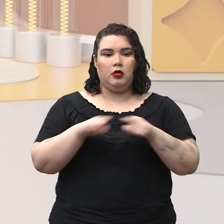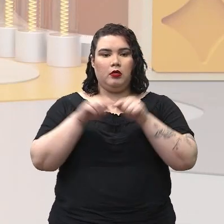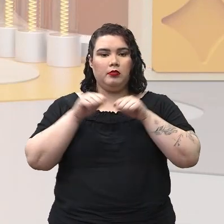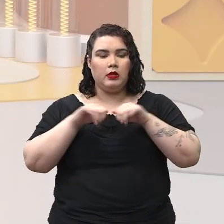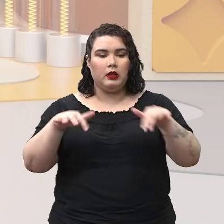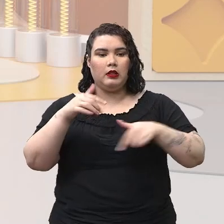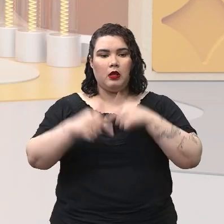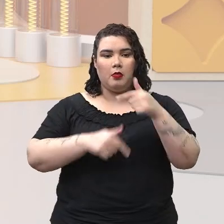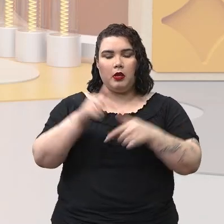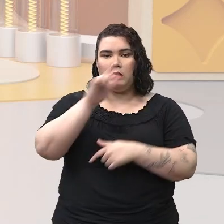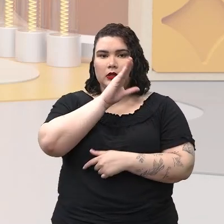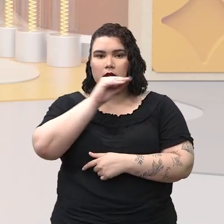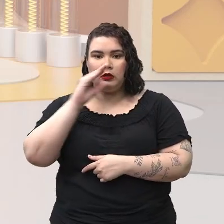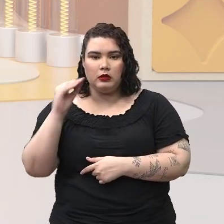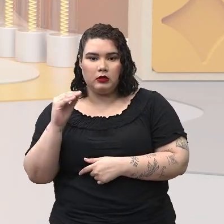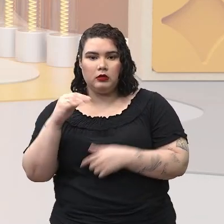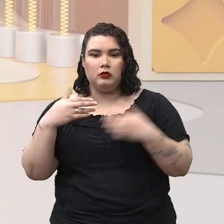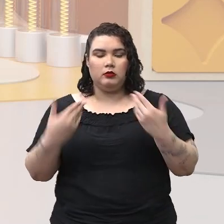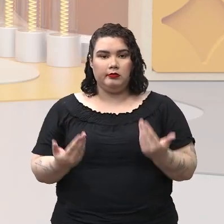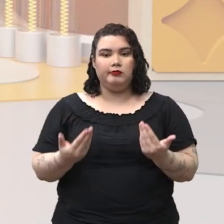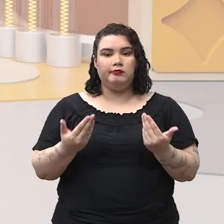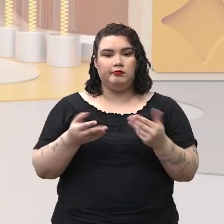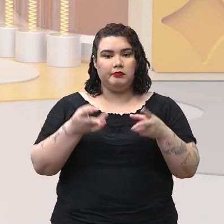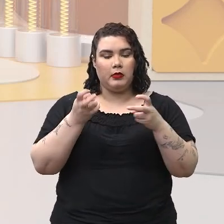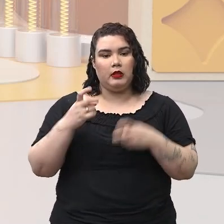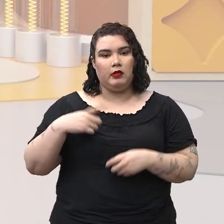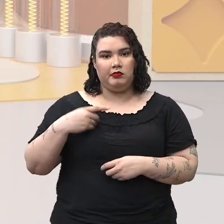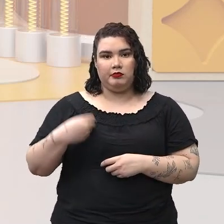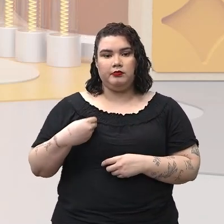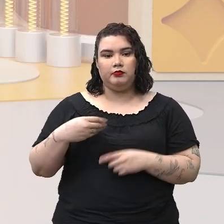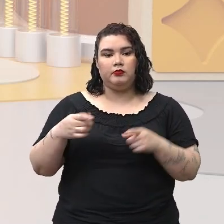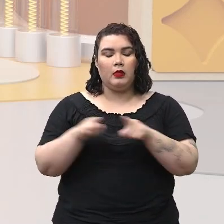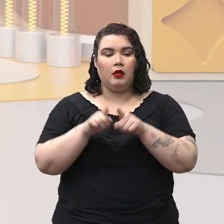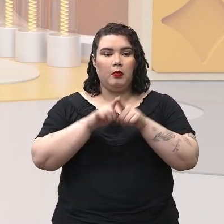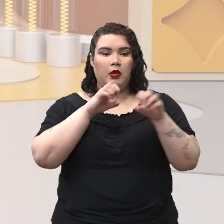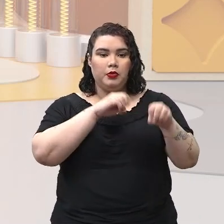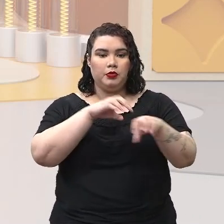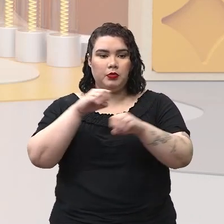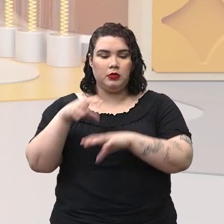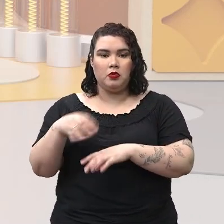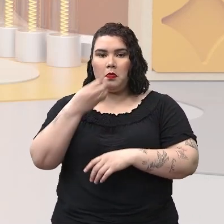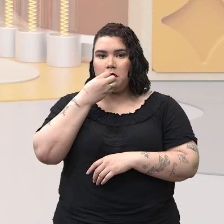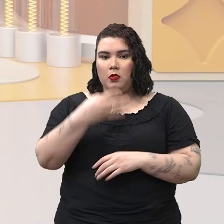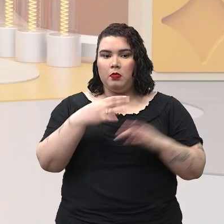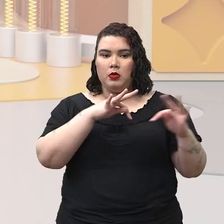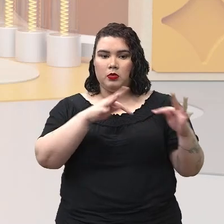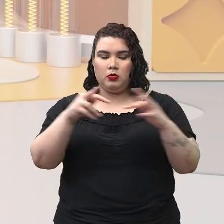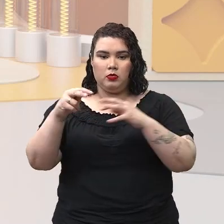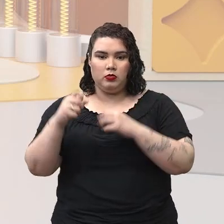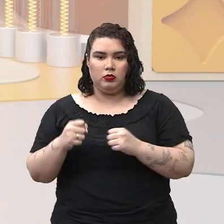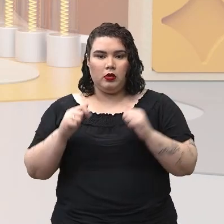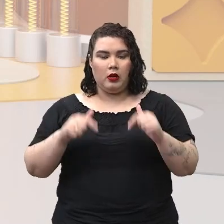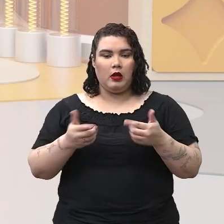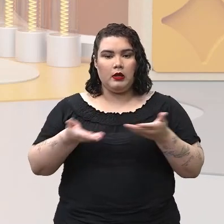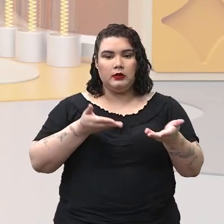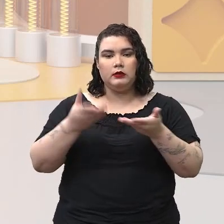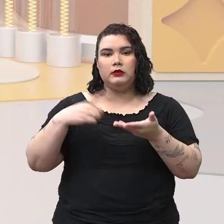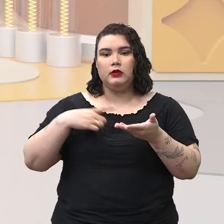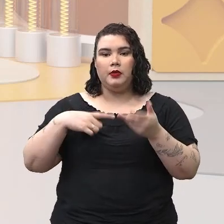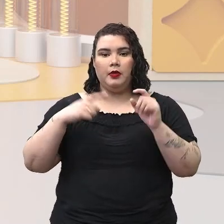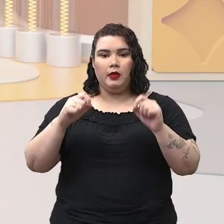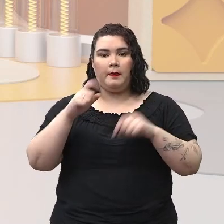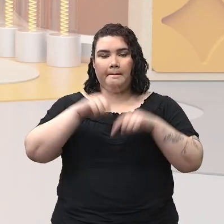trabalho infantil, também, que por incrível que pareça ainda existe, questão da educação de qualidade para todos, né, busca de acesso